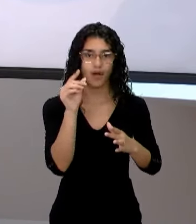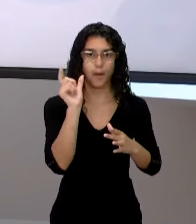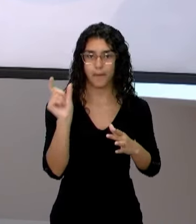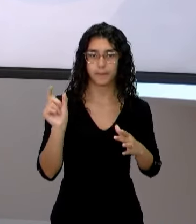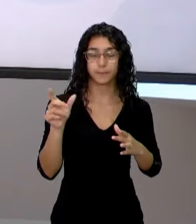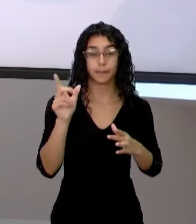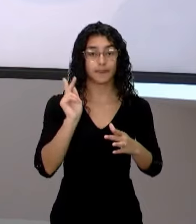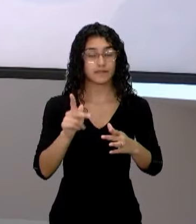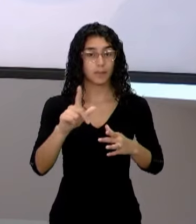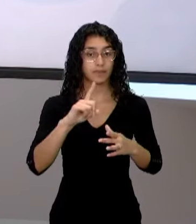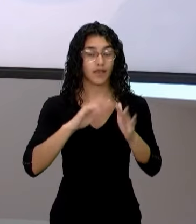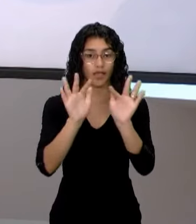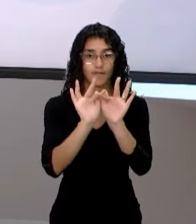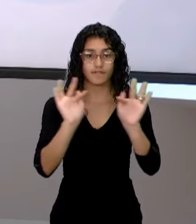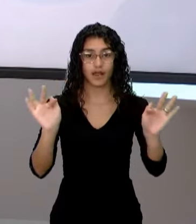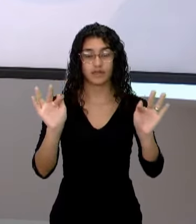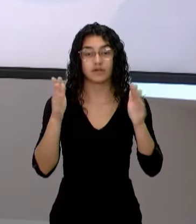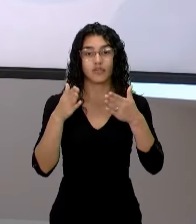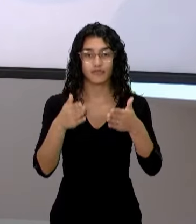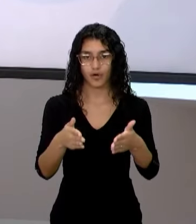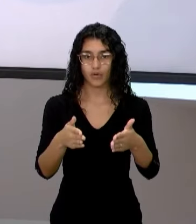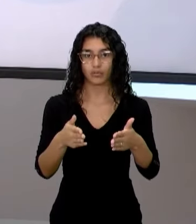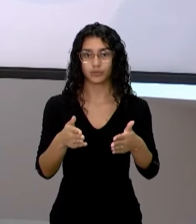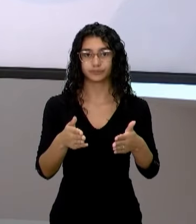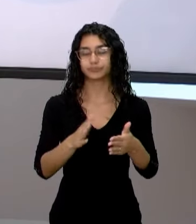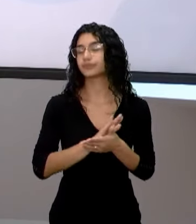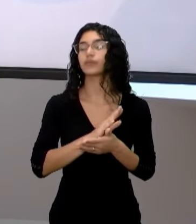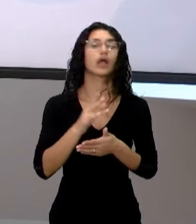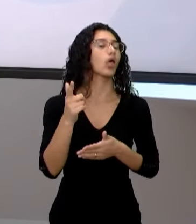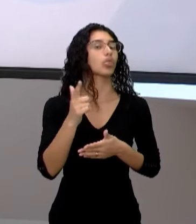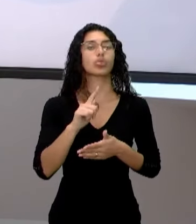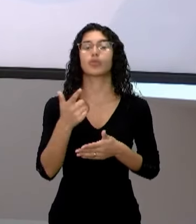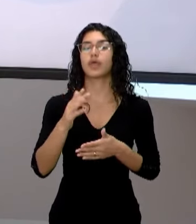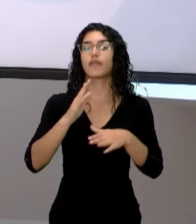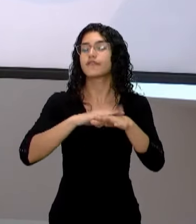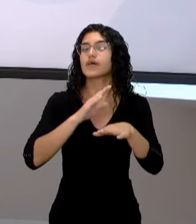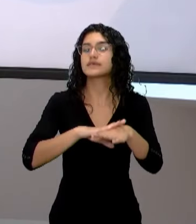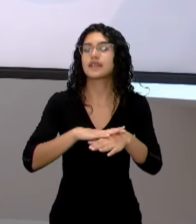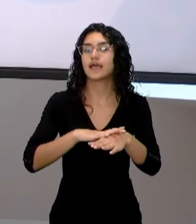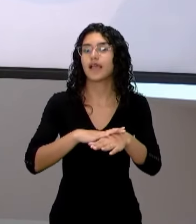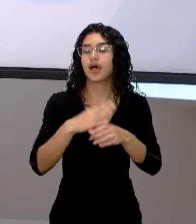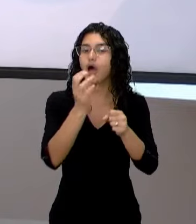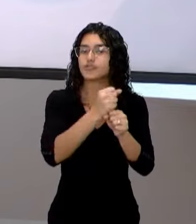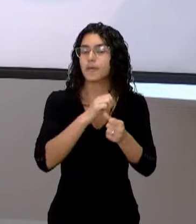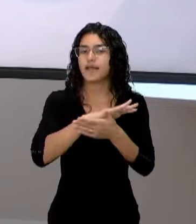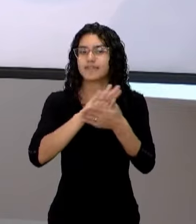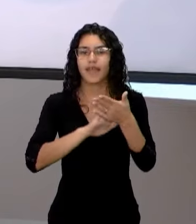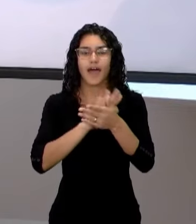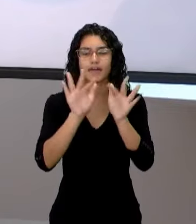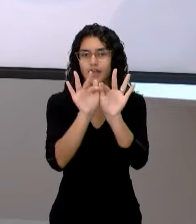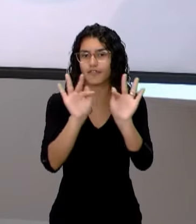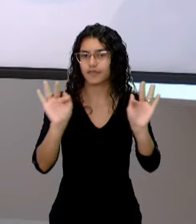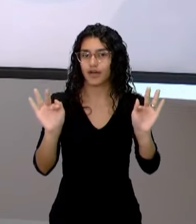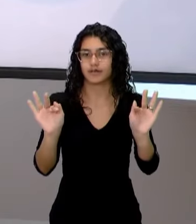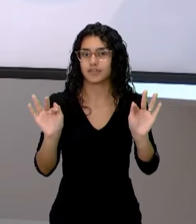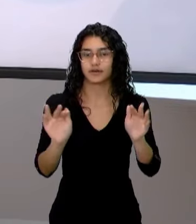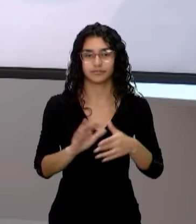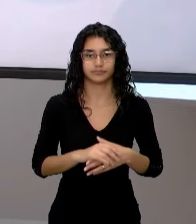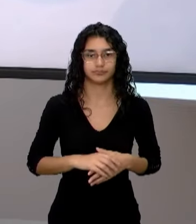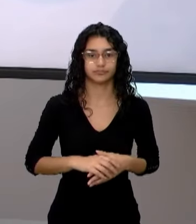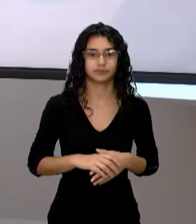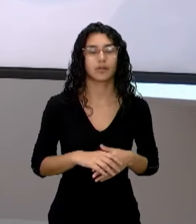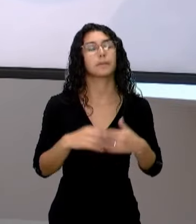uma frase que vai ser um parâmetro, né? Não tem nada para ser resolvido na frase. Eu sempre falo isso para o pessoal de cursinho, principalmente, né? Que